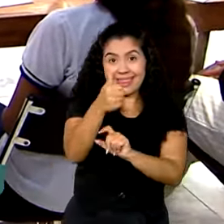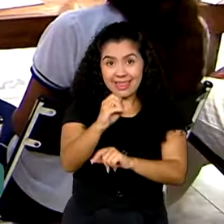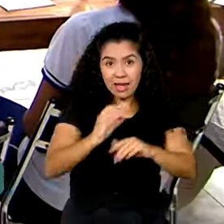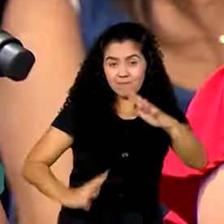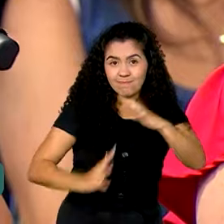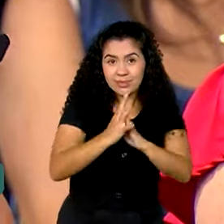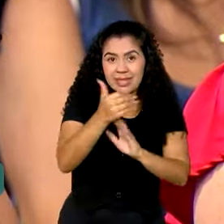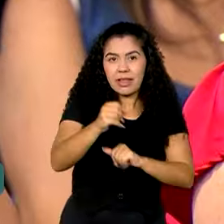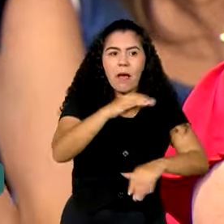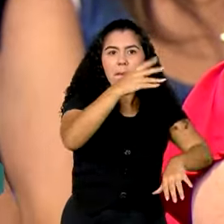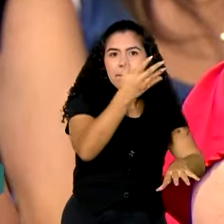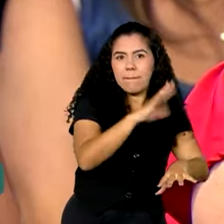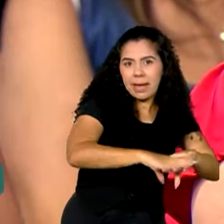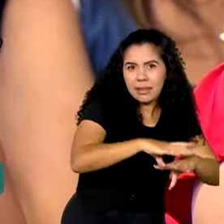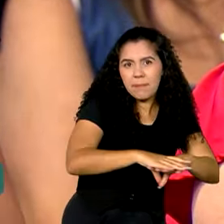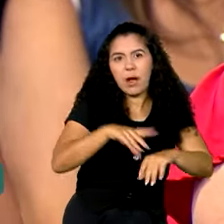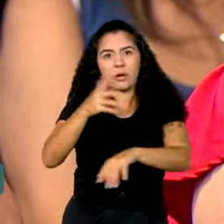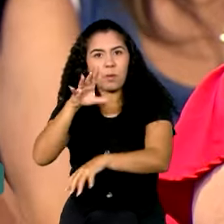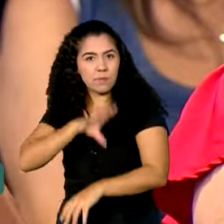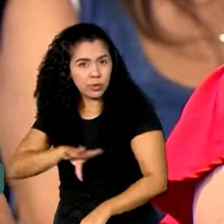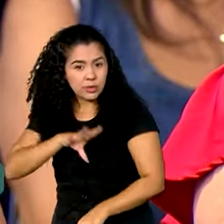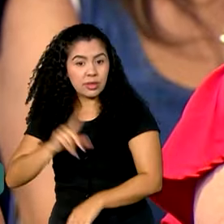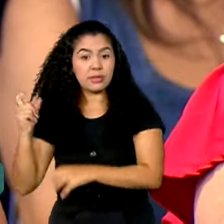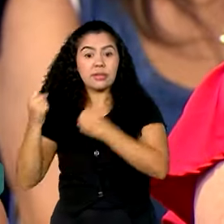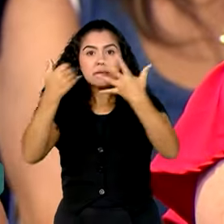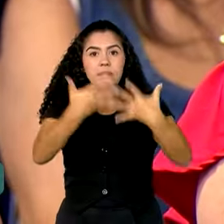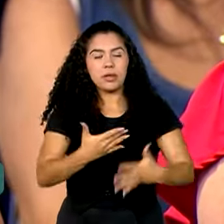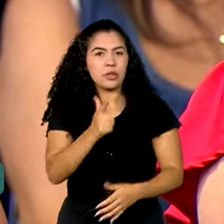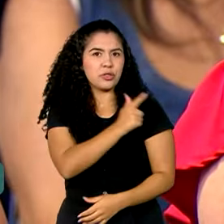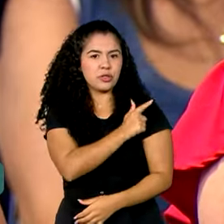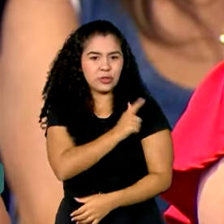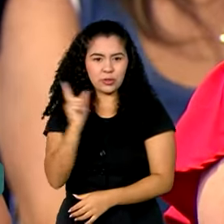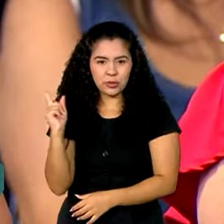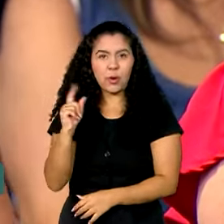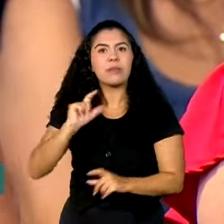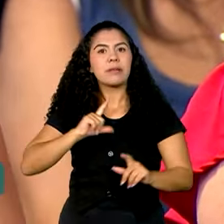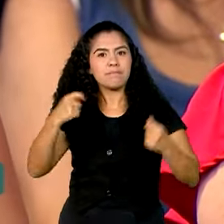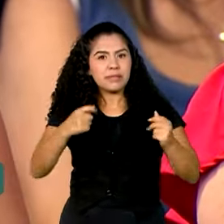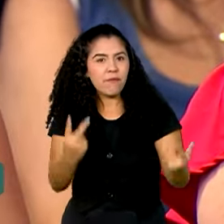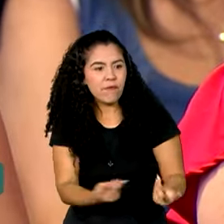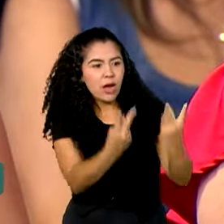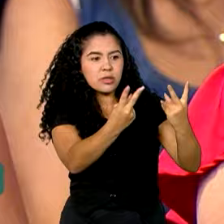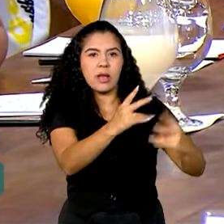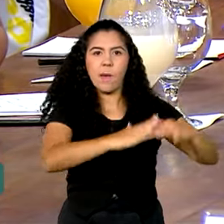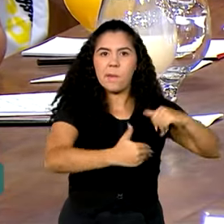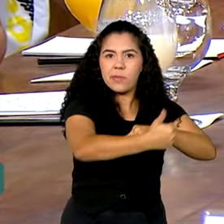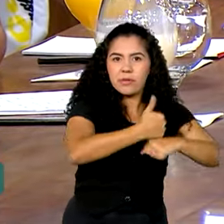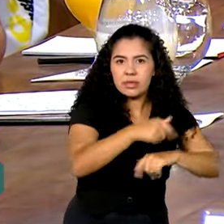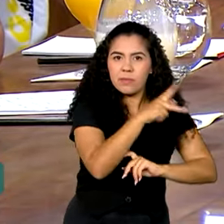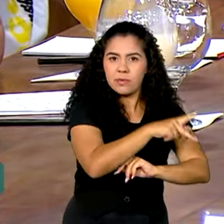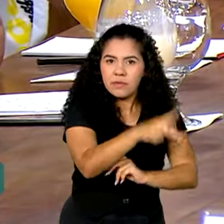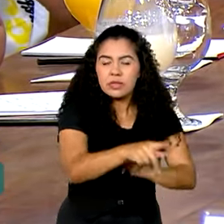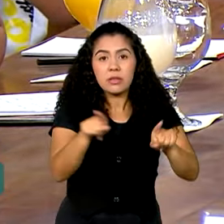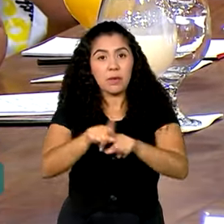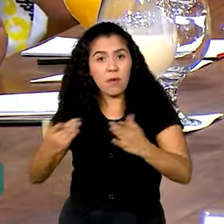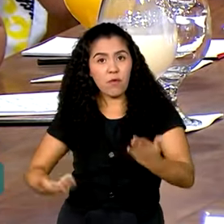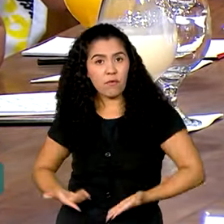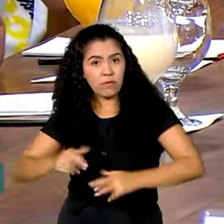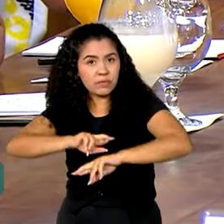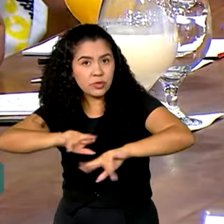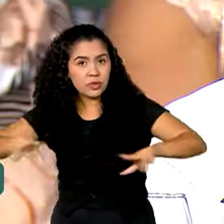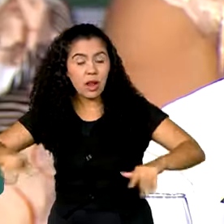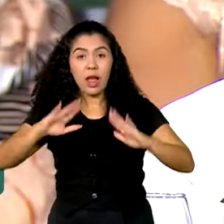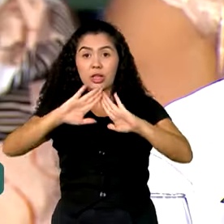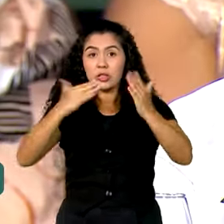e português, os gestores destacaram iniciativas de valorização de professores e funcionários, a escola em tempo